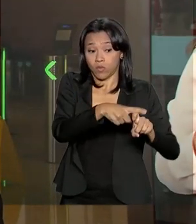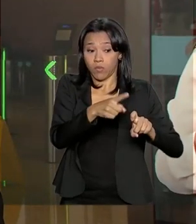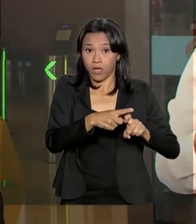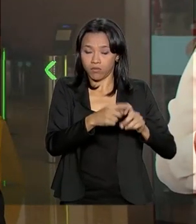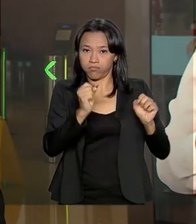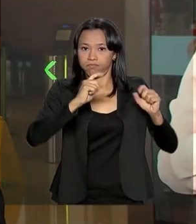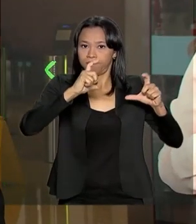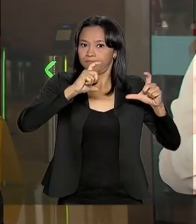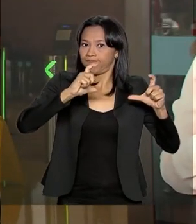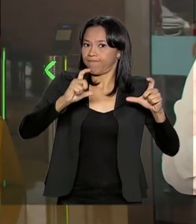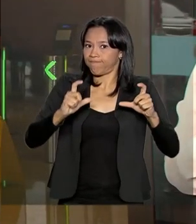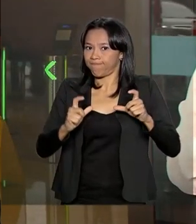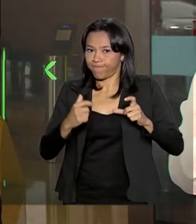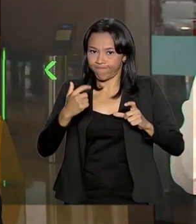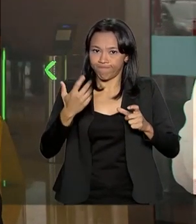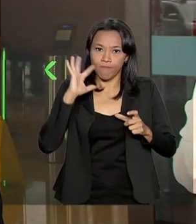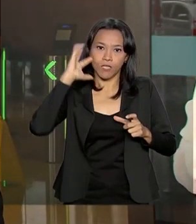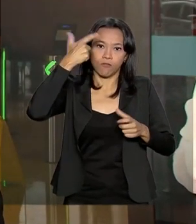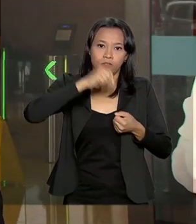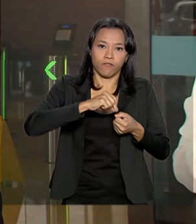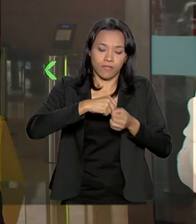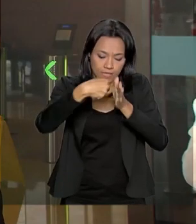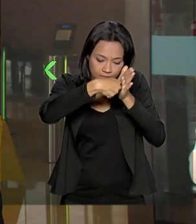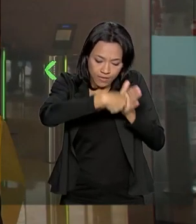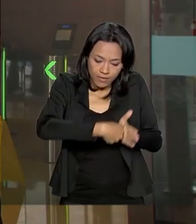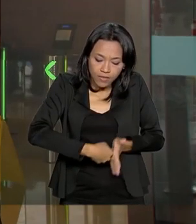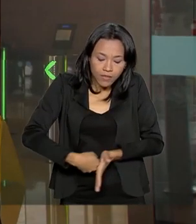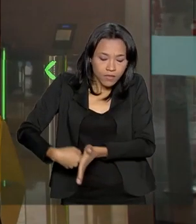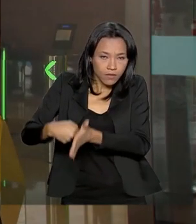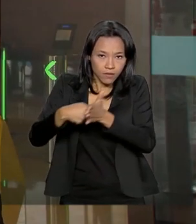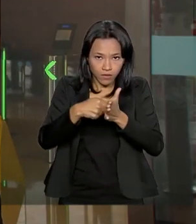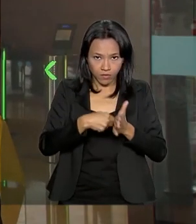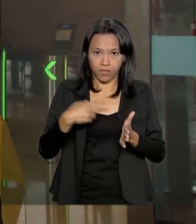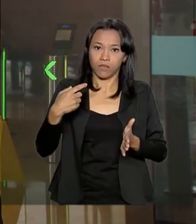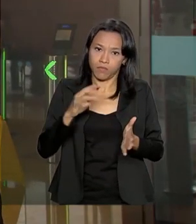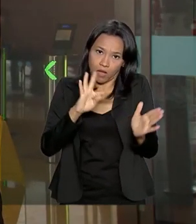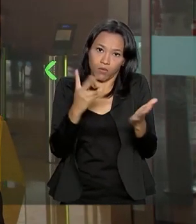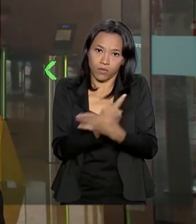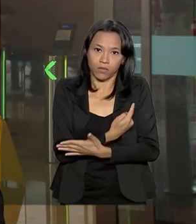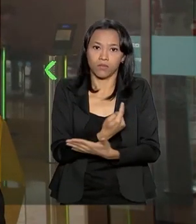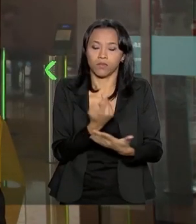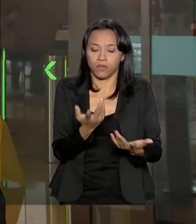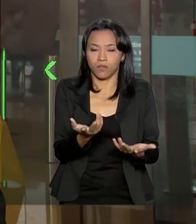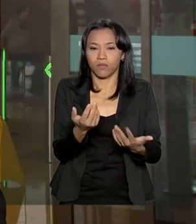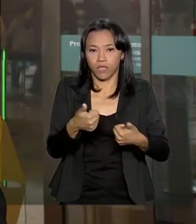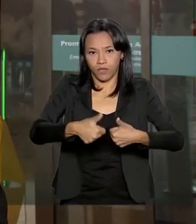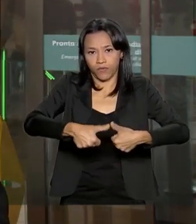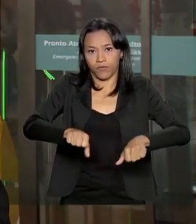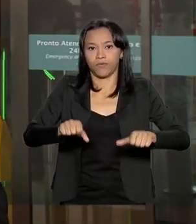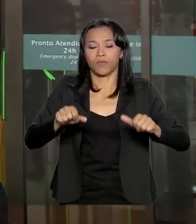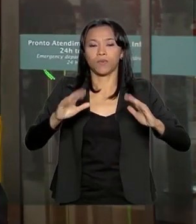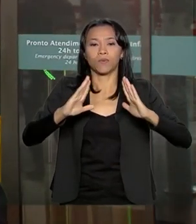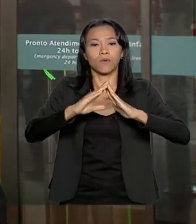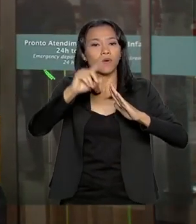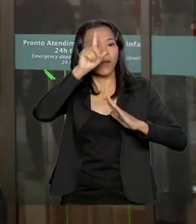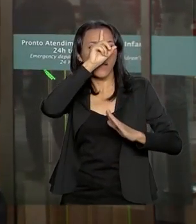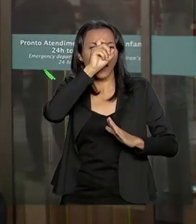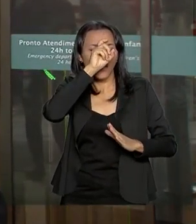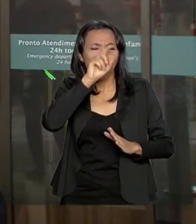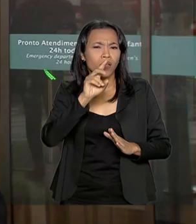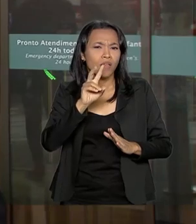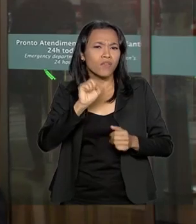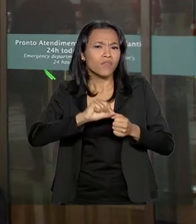virtude desses quadros que aconteceram aí ao longo desse período em que ele permaneceu internado e realizaram